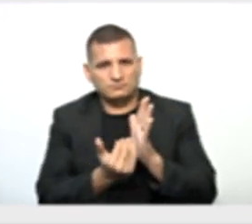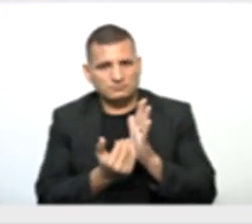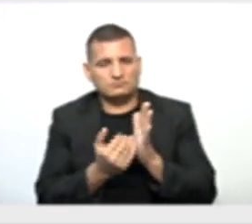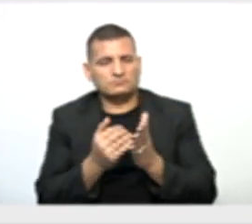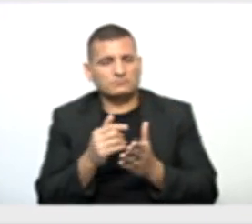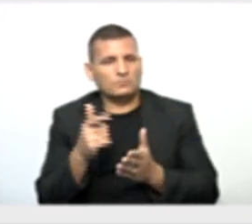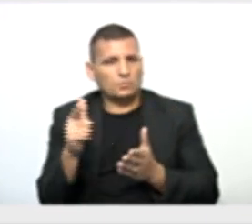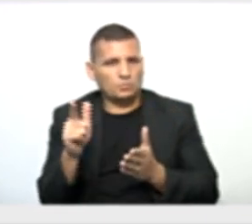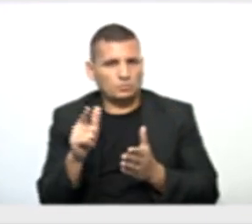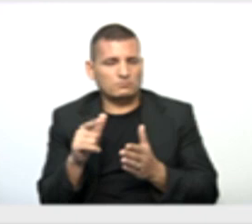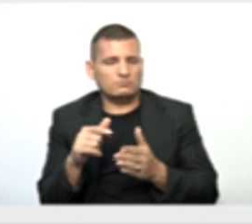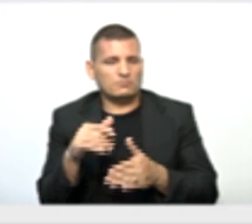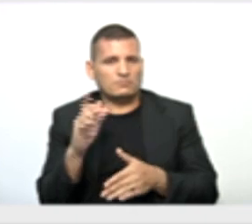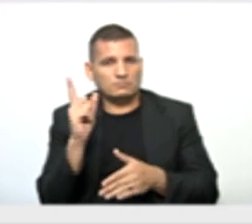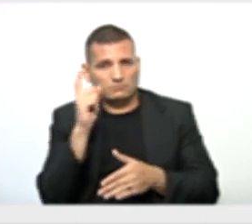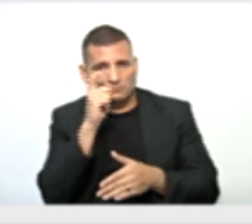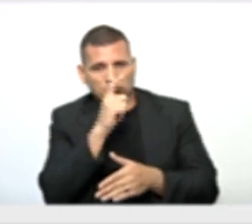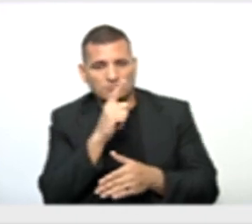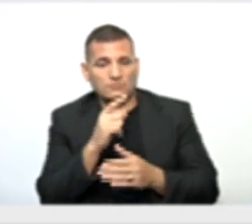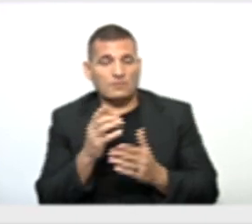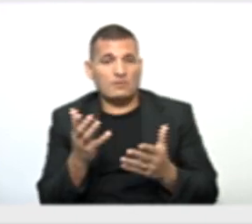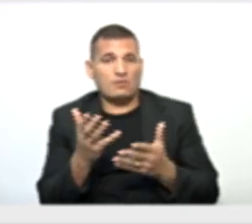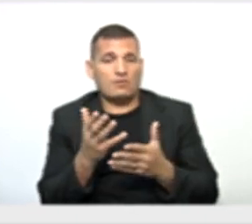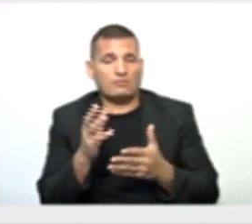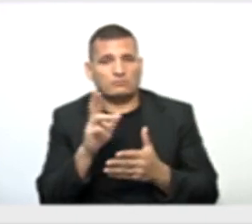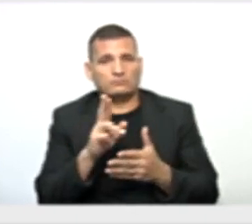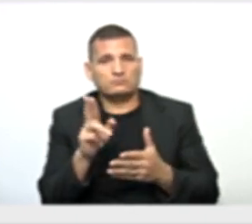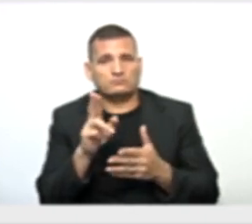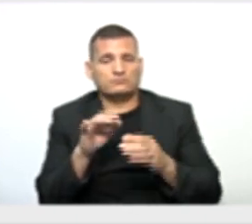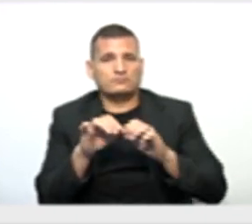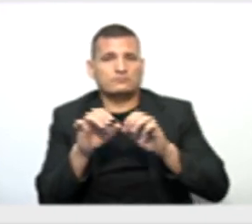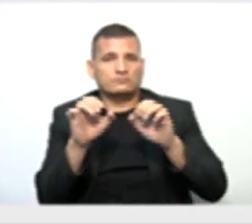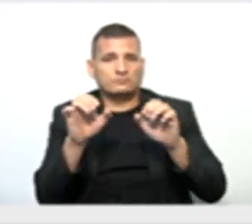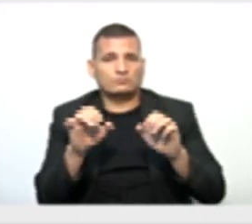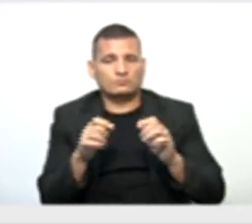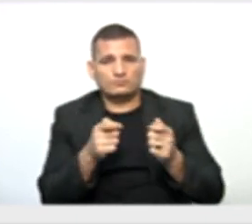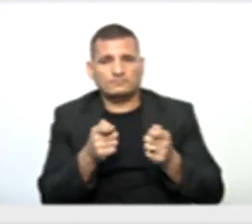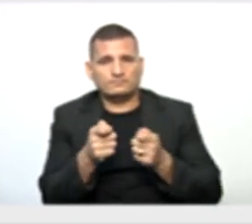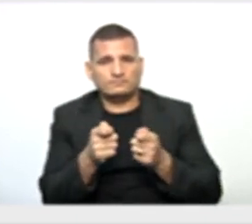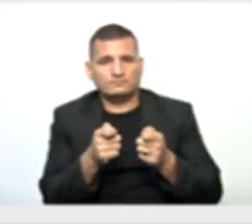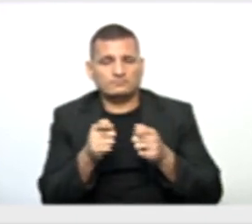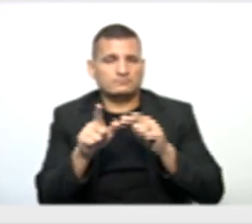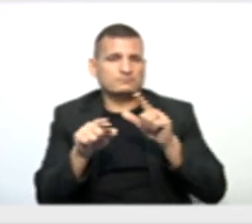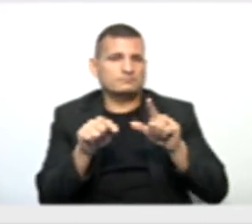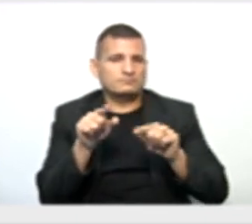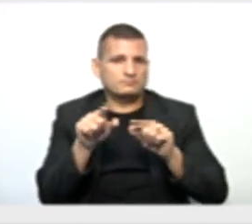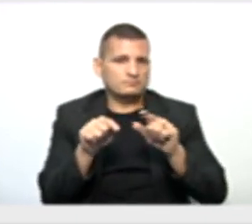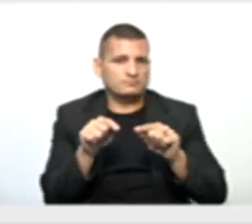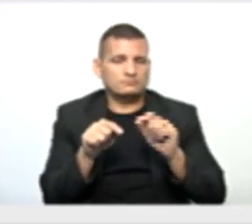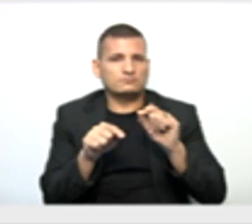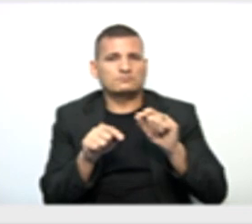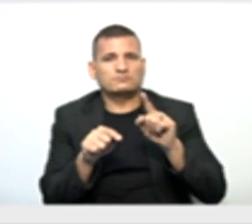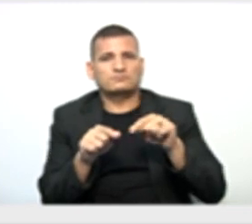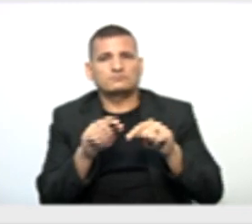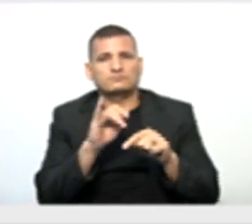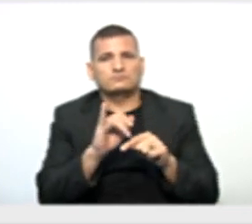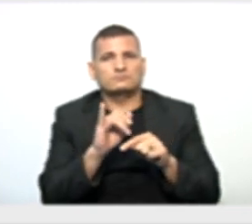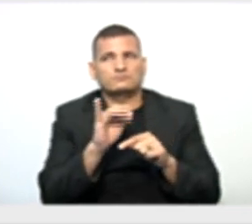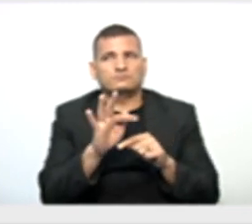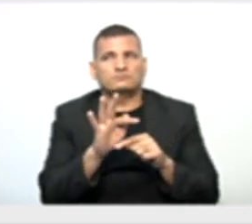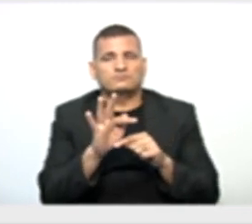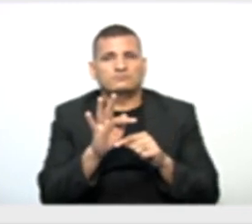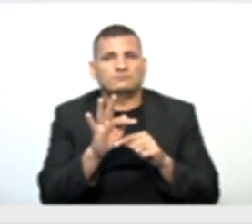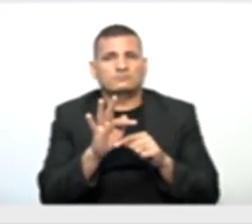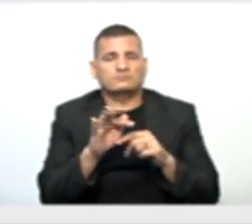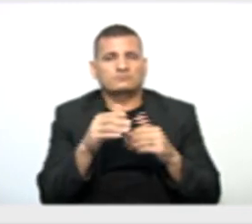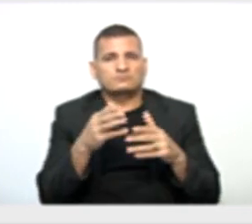Vamos utilizar aqui, então, uma estrutura de controle de seleção. O que é a estrutura de controle de seleção? É o if, né? Então,